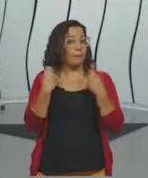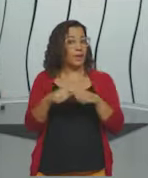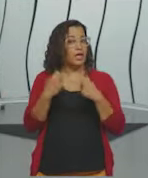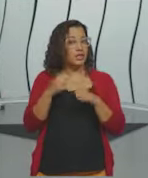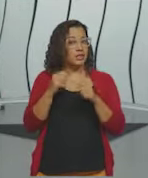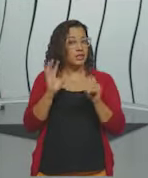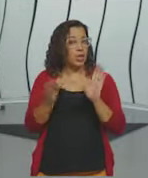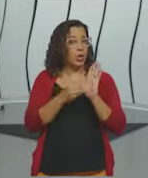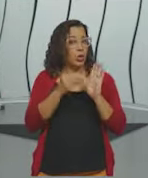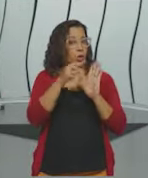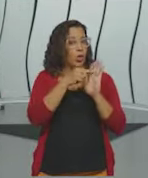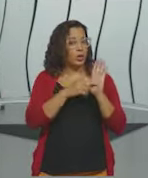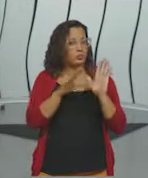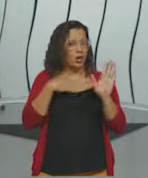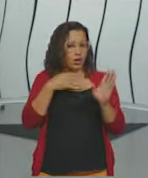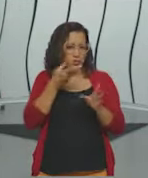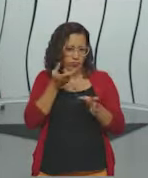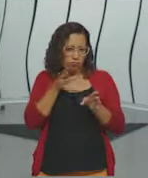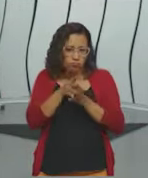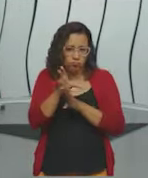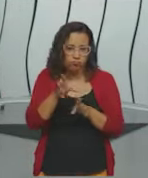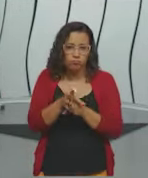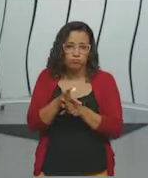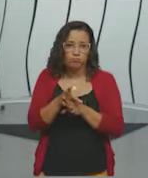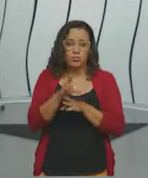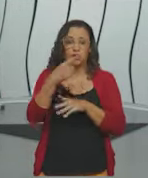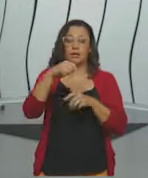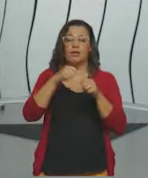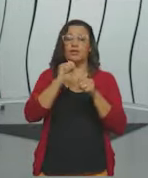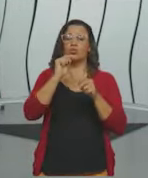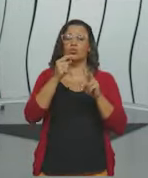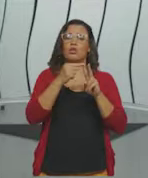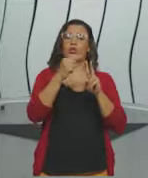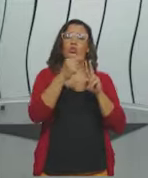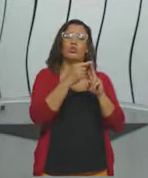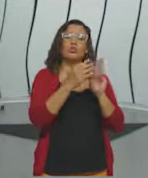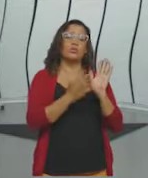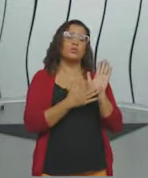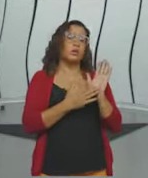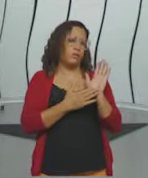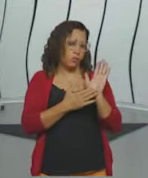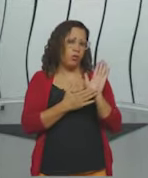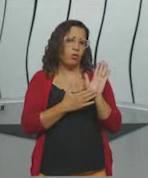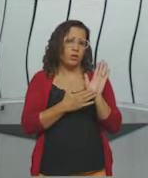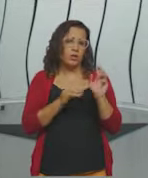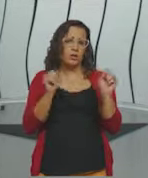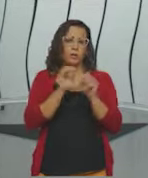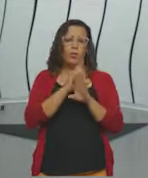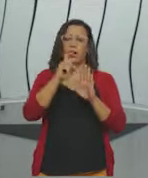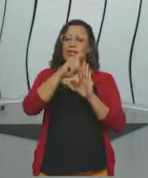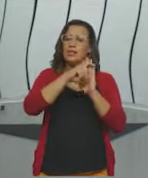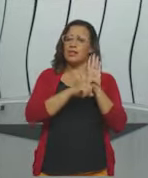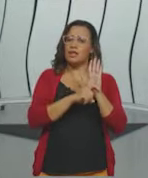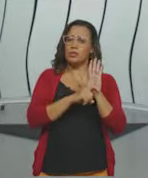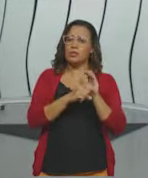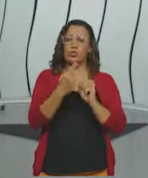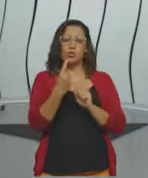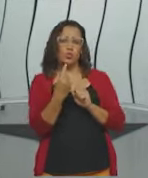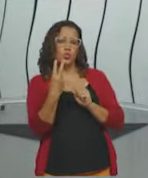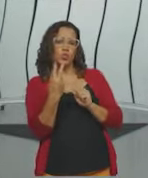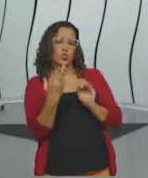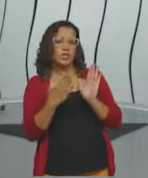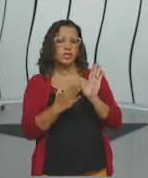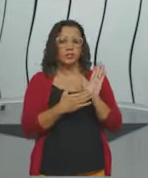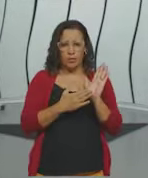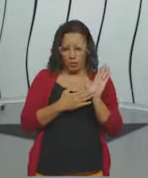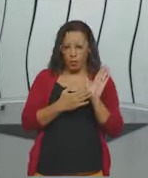Então, o conselho que eu dou, faça 2 propostas de intervenção. Termina o seu texto com 1 ou 2